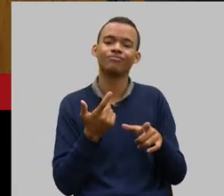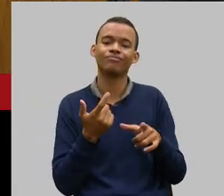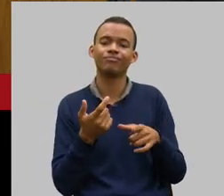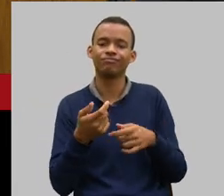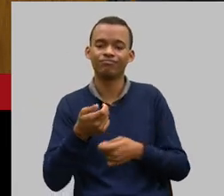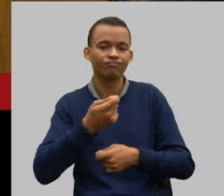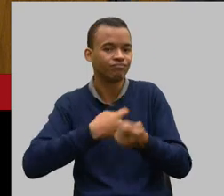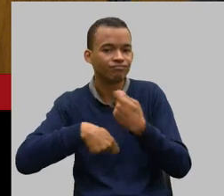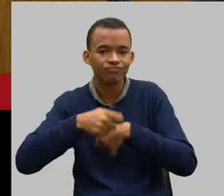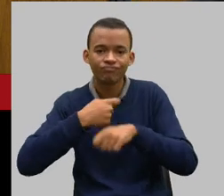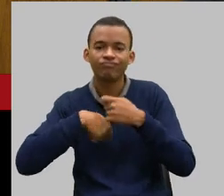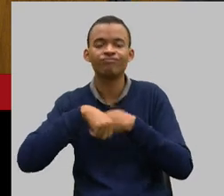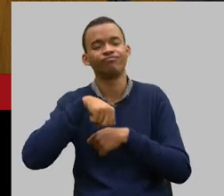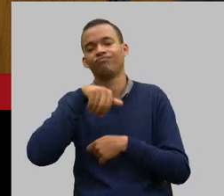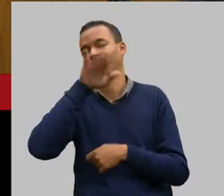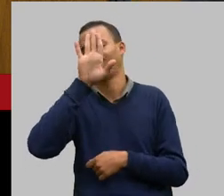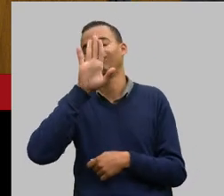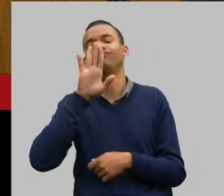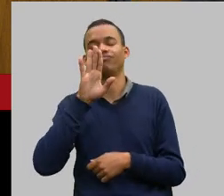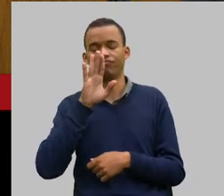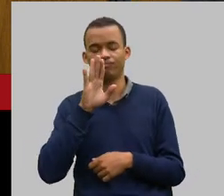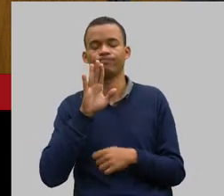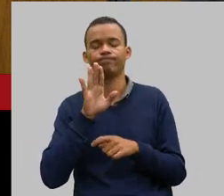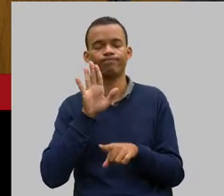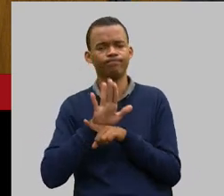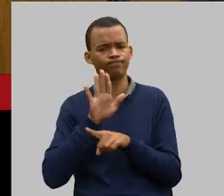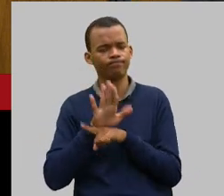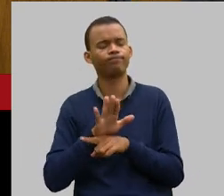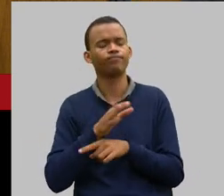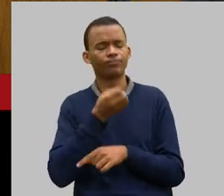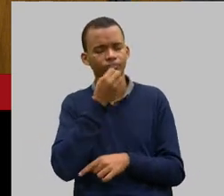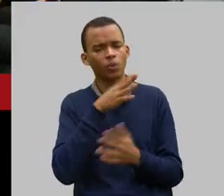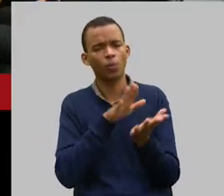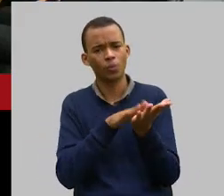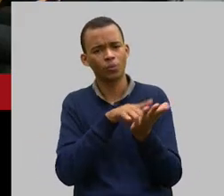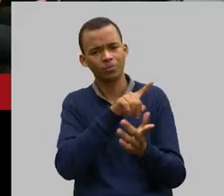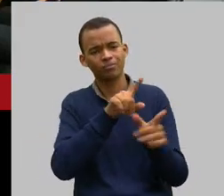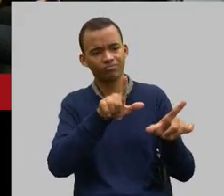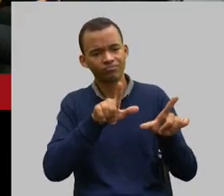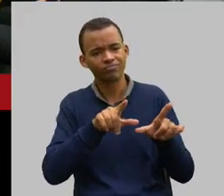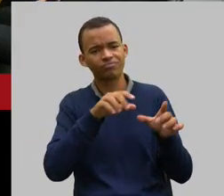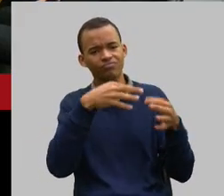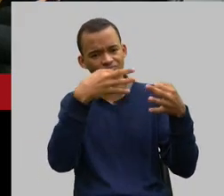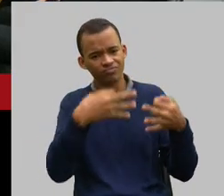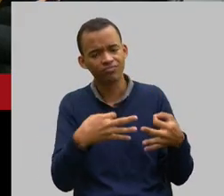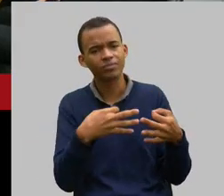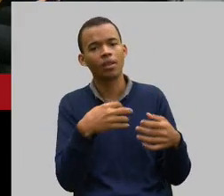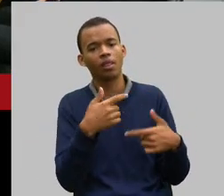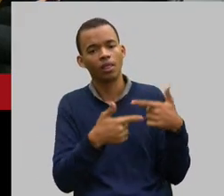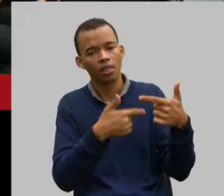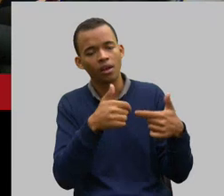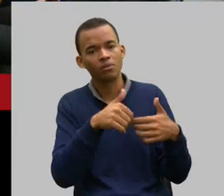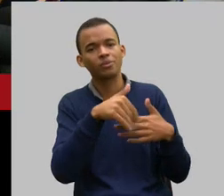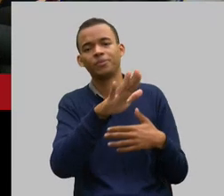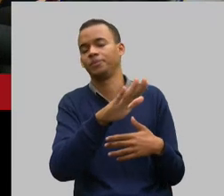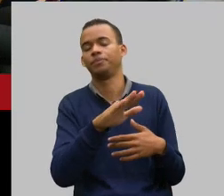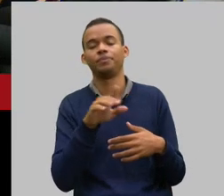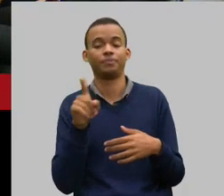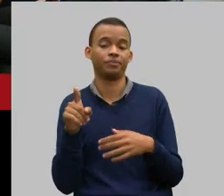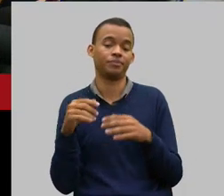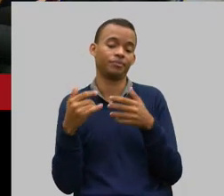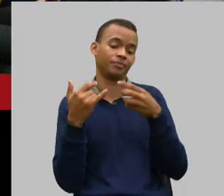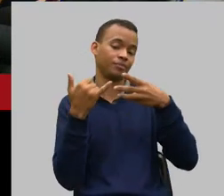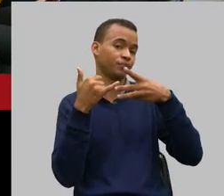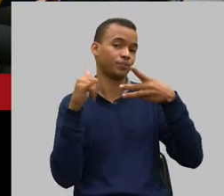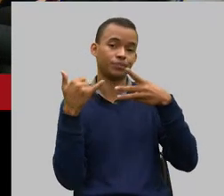a economia local Então parabéns né por essa atitude por esse desempenho a nossa semig hoje é uma outra realidade eu falo que